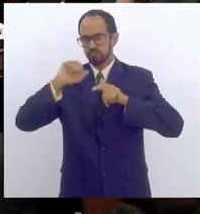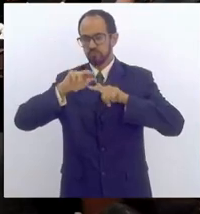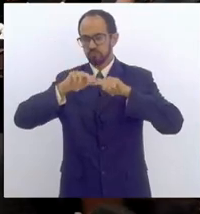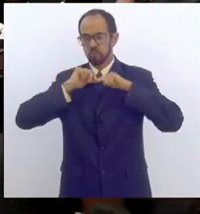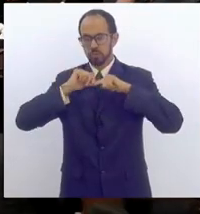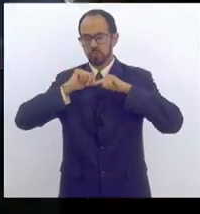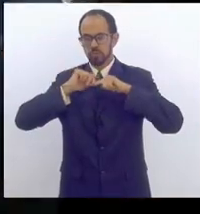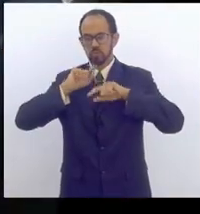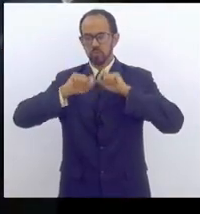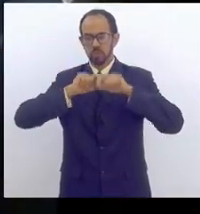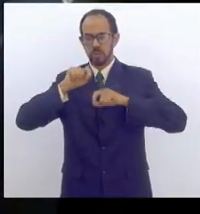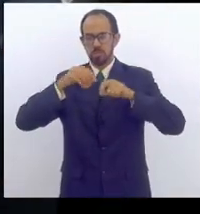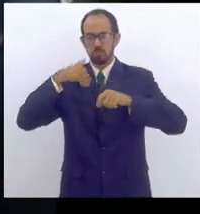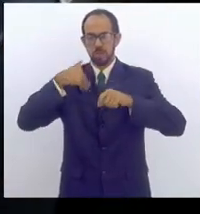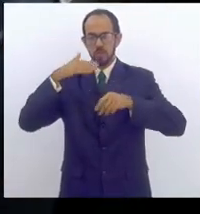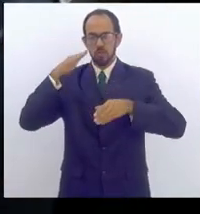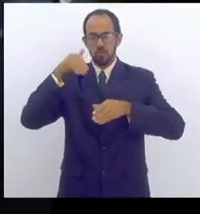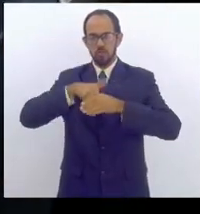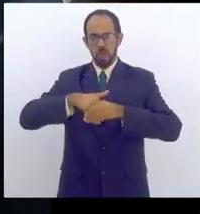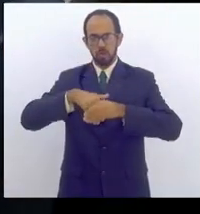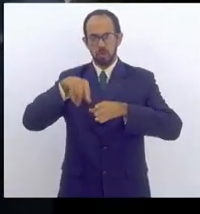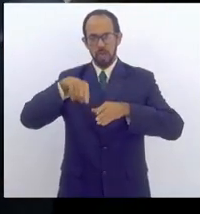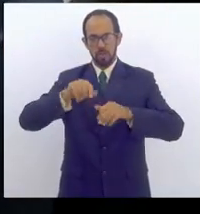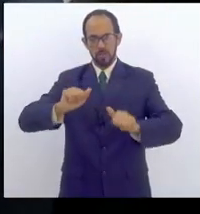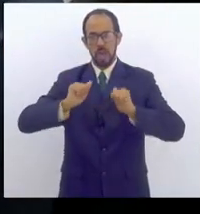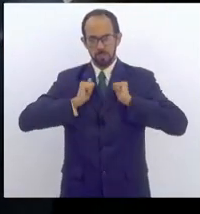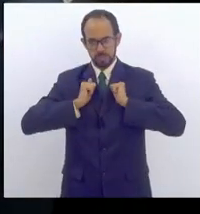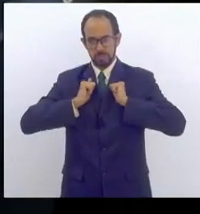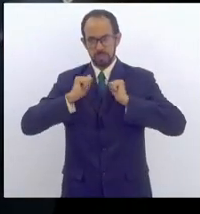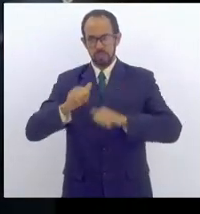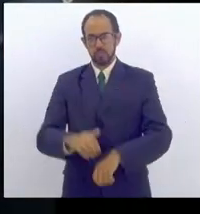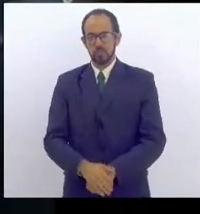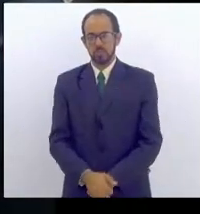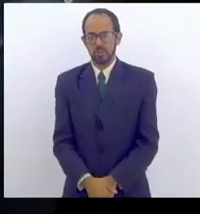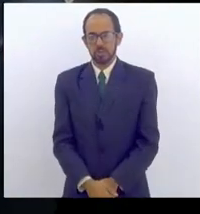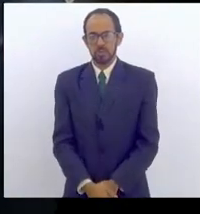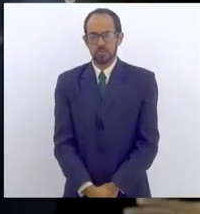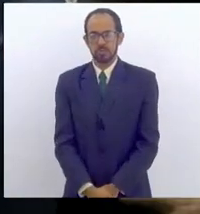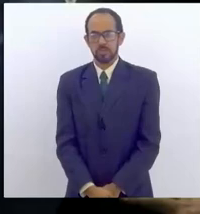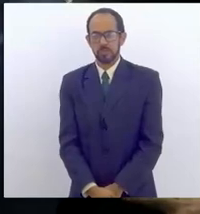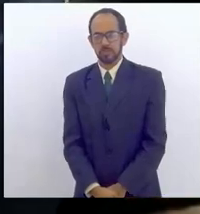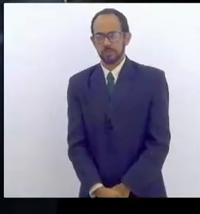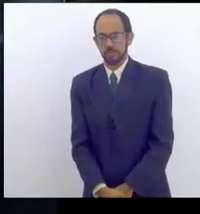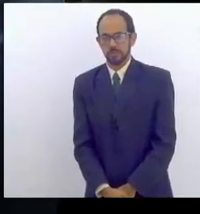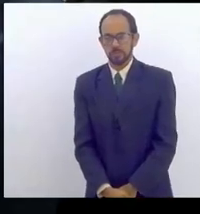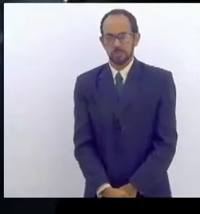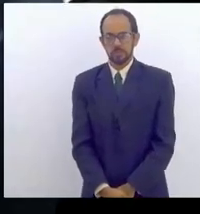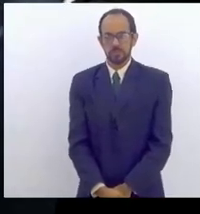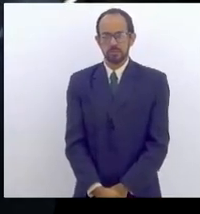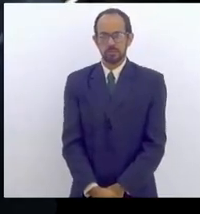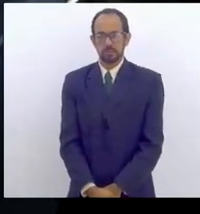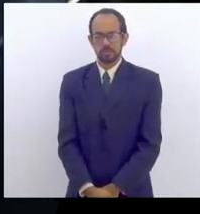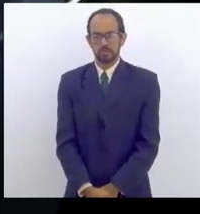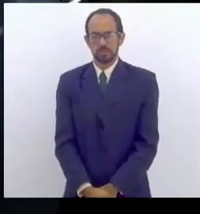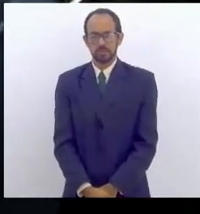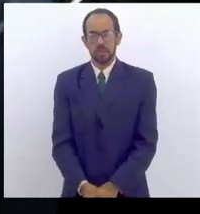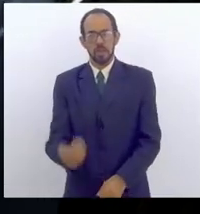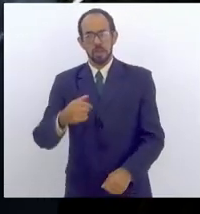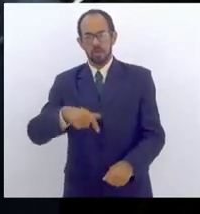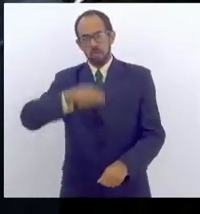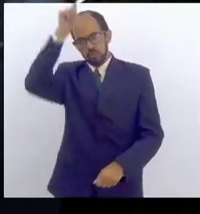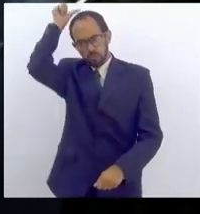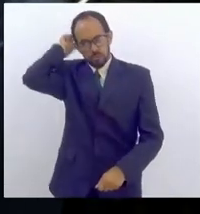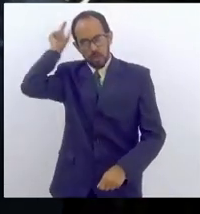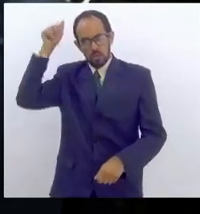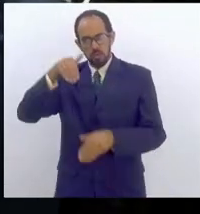o meu voto é pela abstenção. Deputado Luiz Paulo vota abstenção.